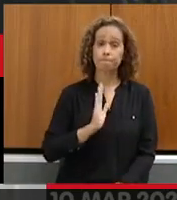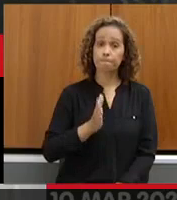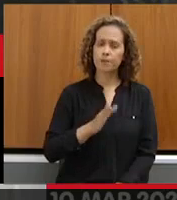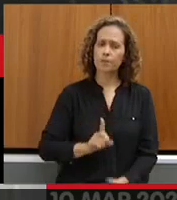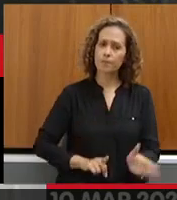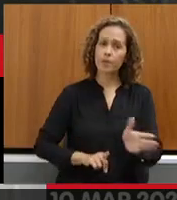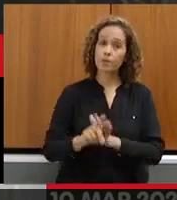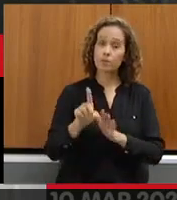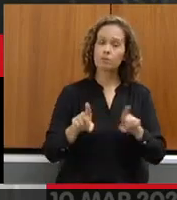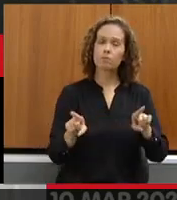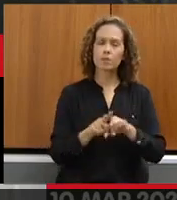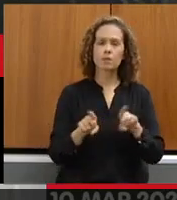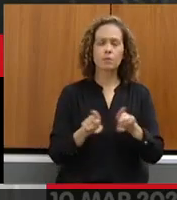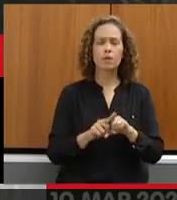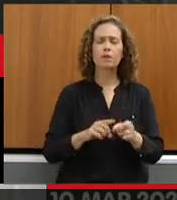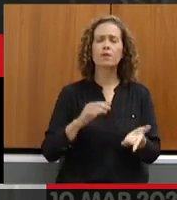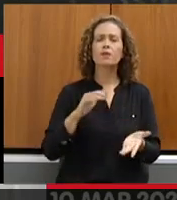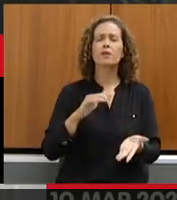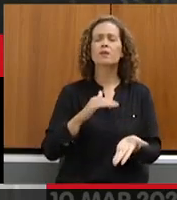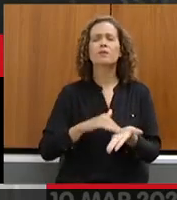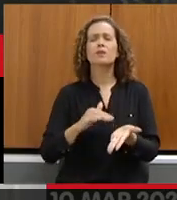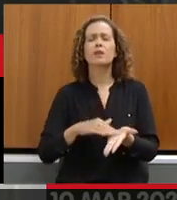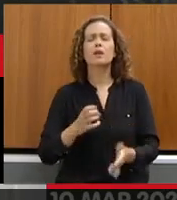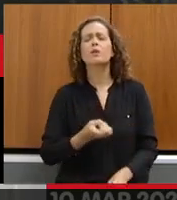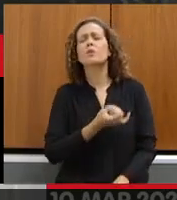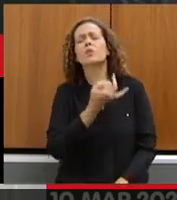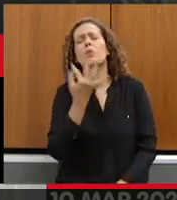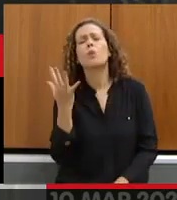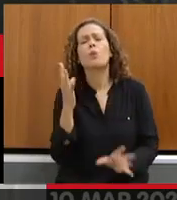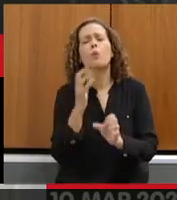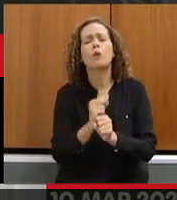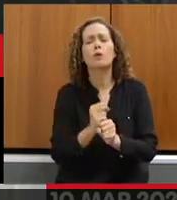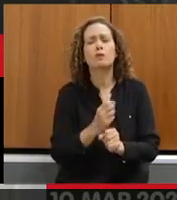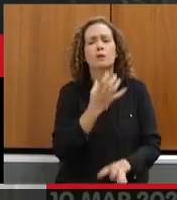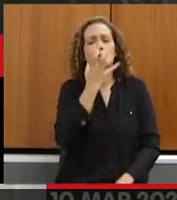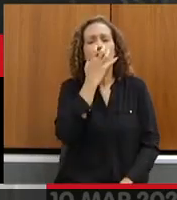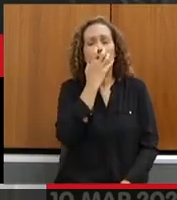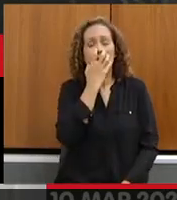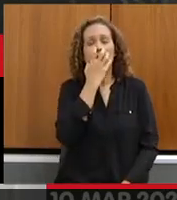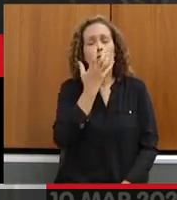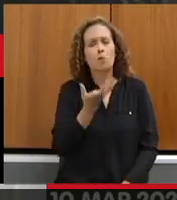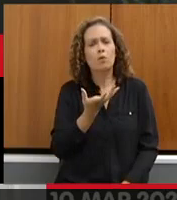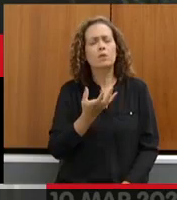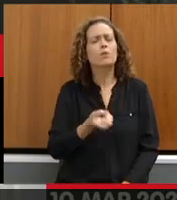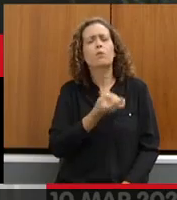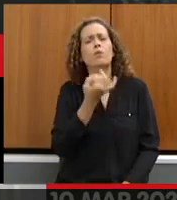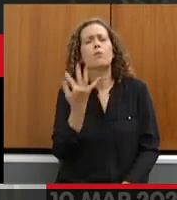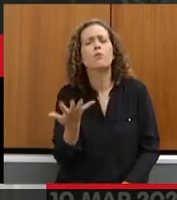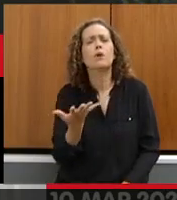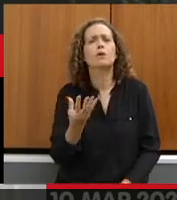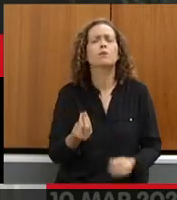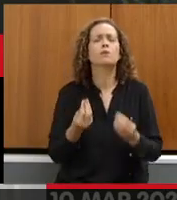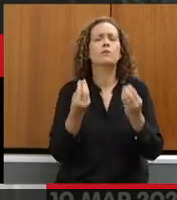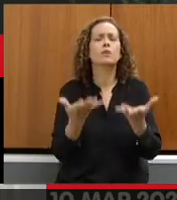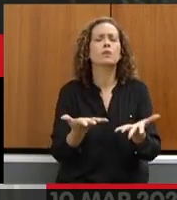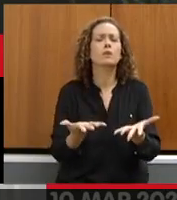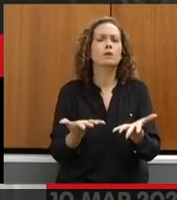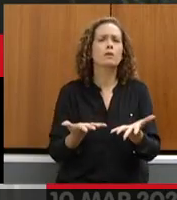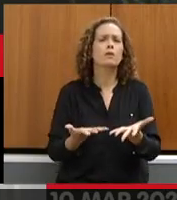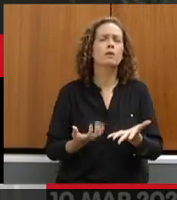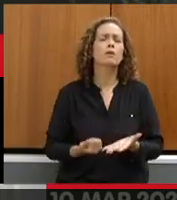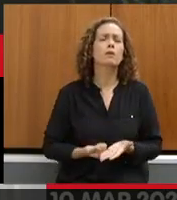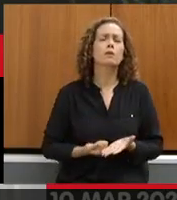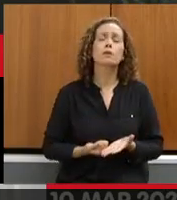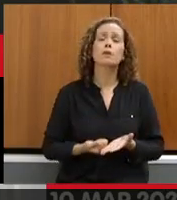já faço uma pergunta aqui secretário quantos respiradores e quantos monitores foram distribuídos pela secretaria de saúde no estado de Minas